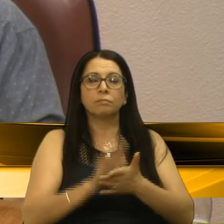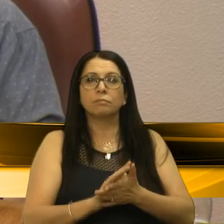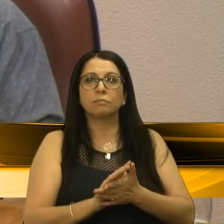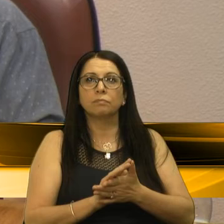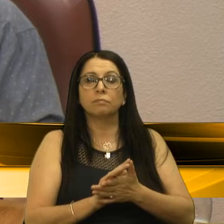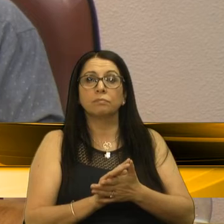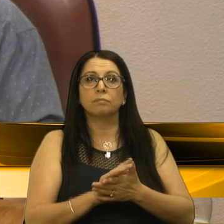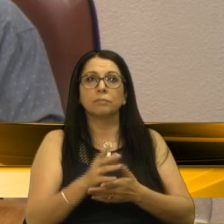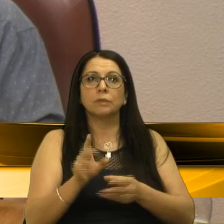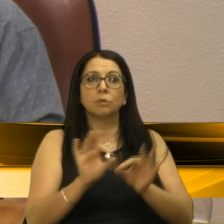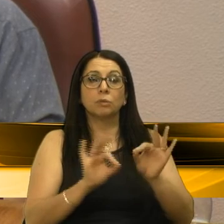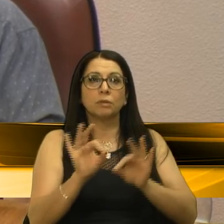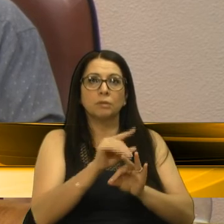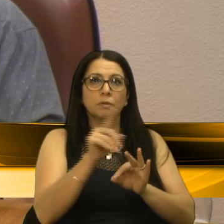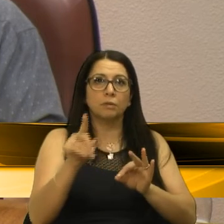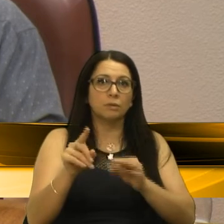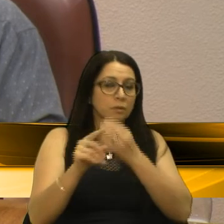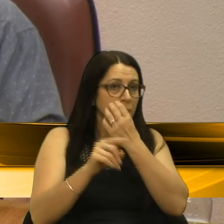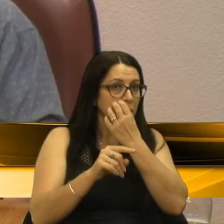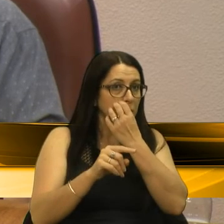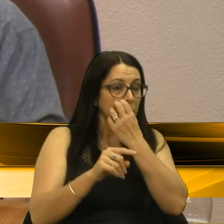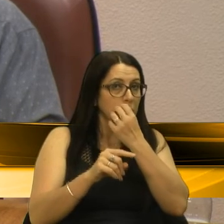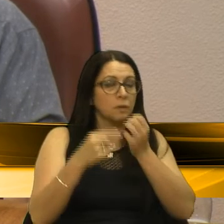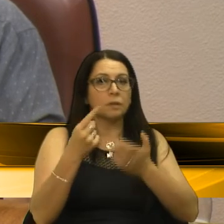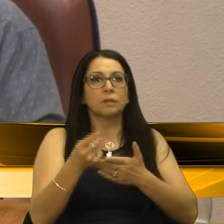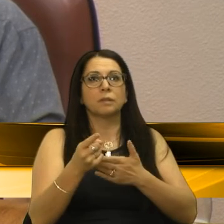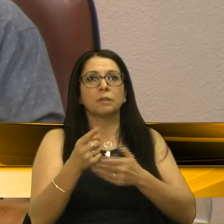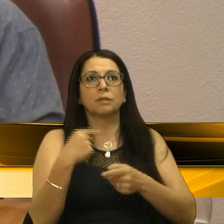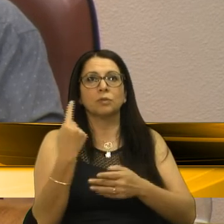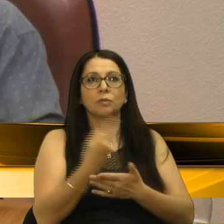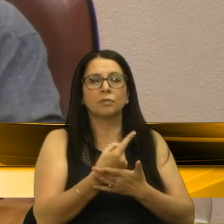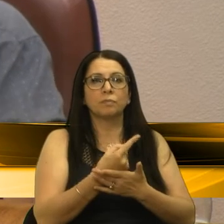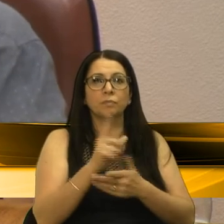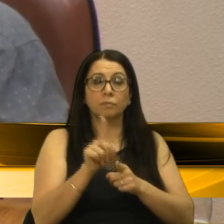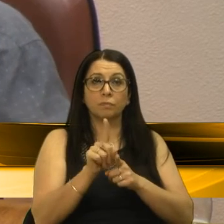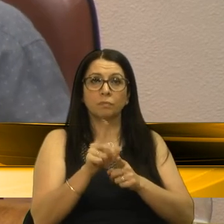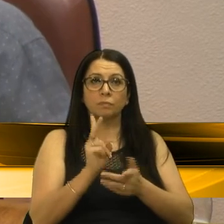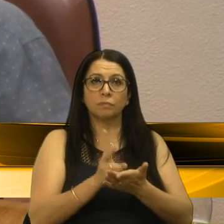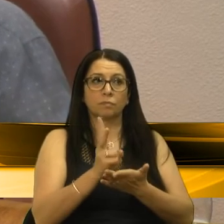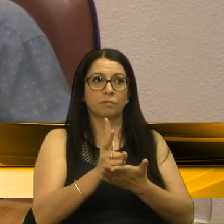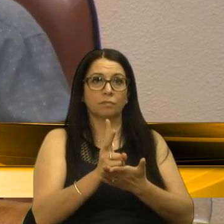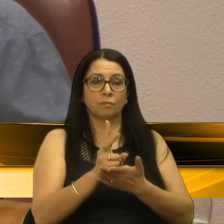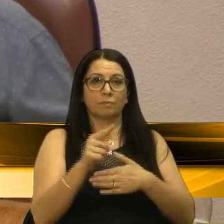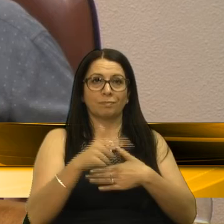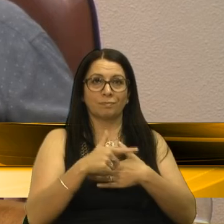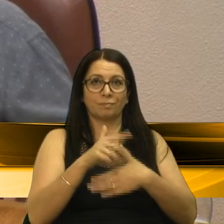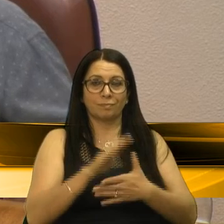e fragilizar a sustentação da sua posição em sua parte.